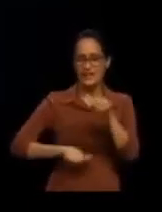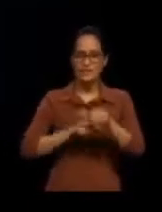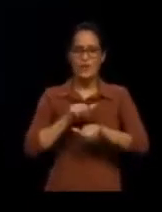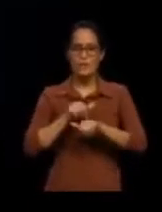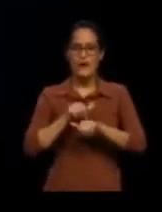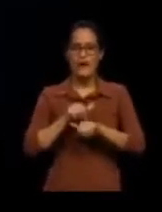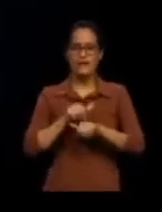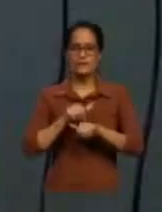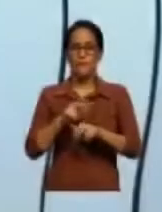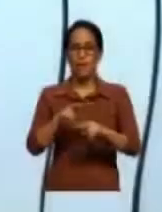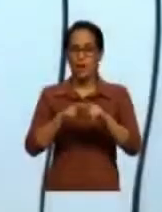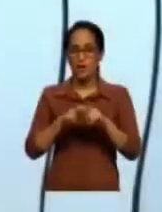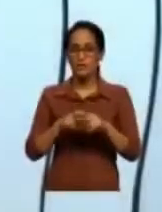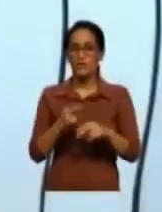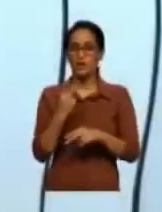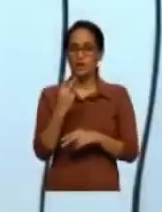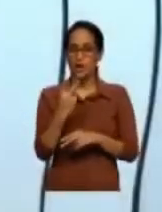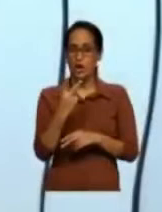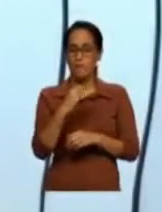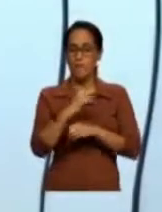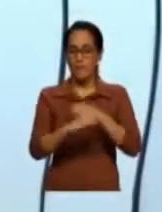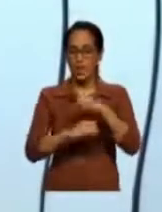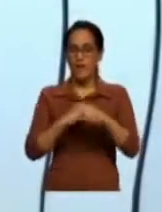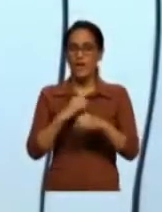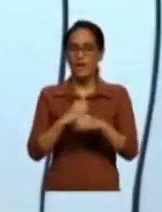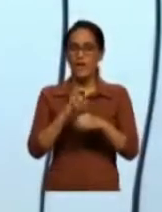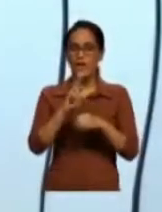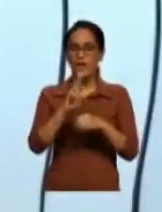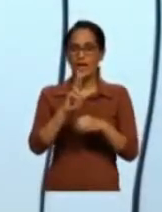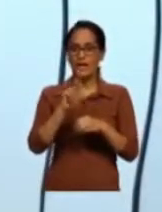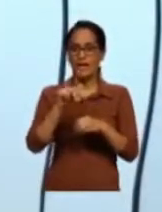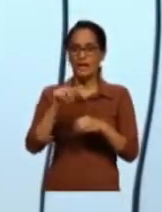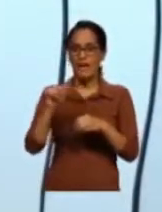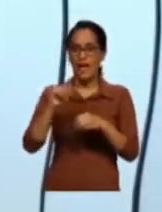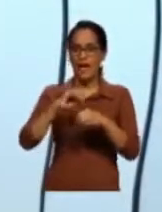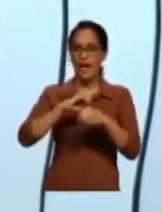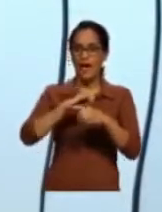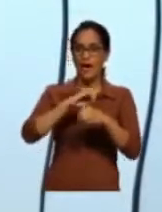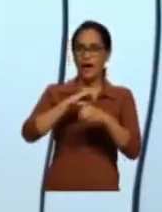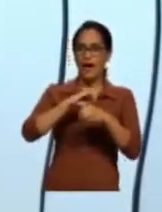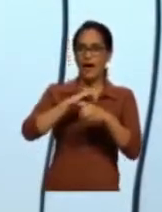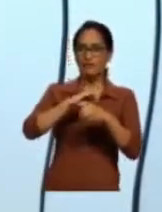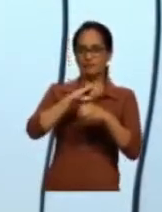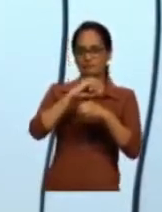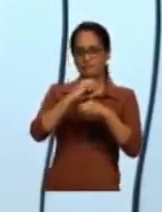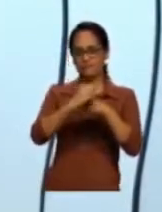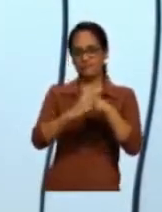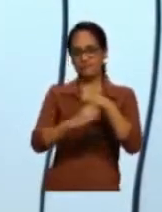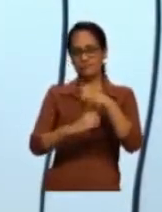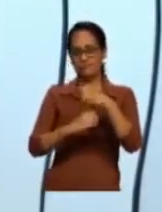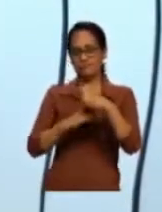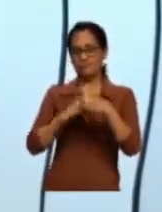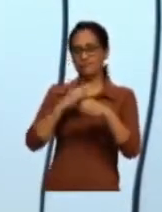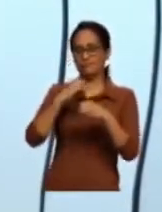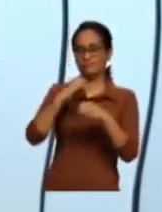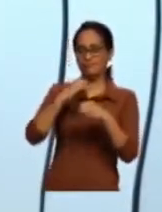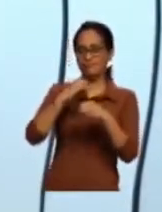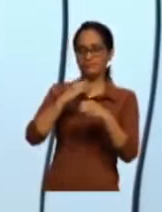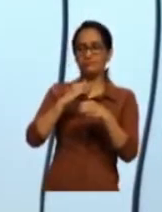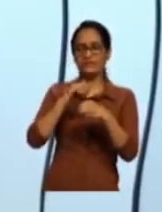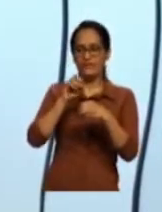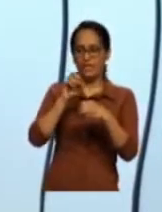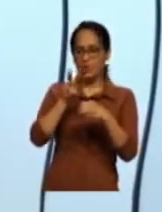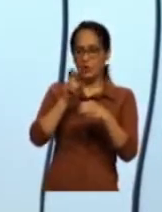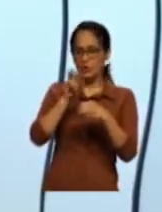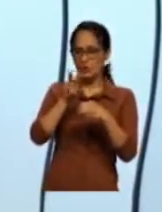2 moléculas de RNA que vão ser envoltas pelo seu capsídeo, que é uma estrutura geral dos